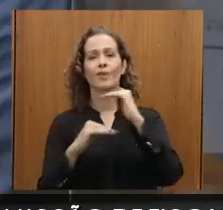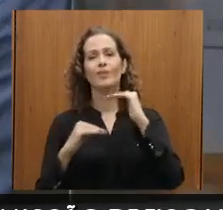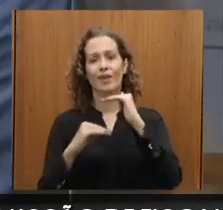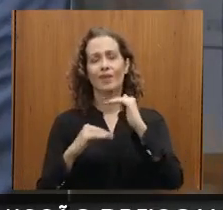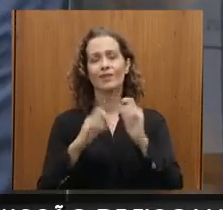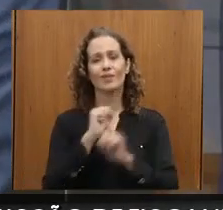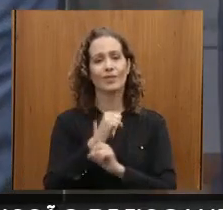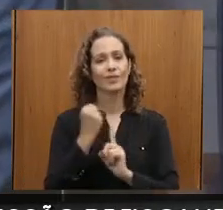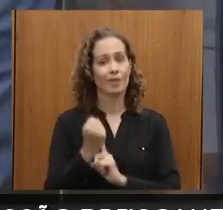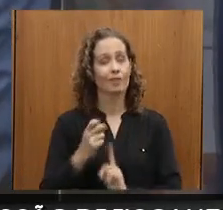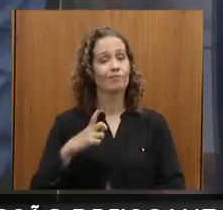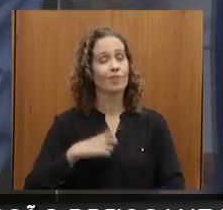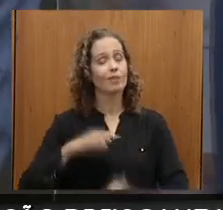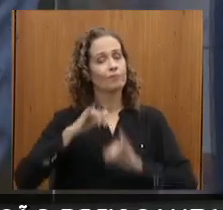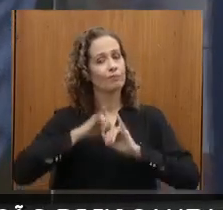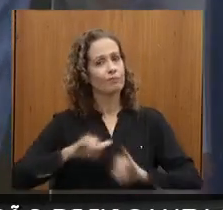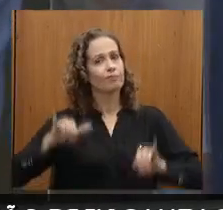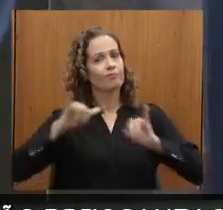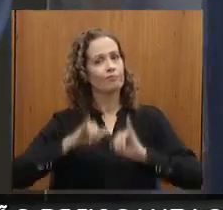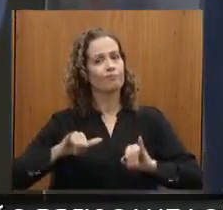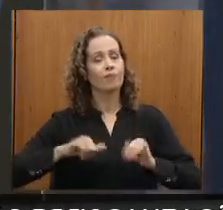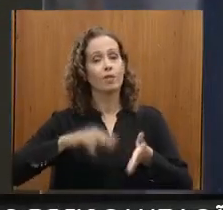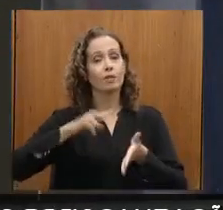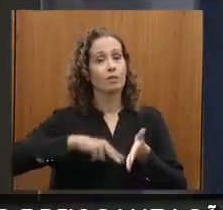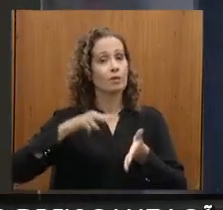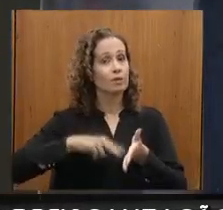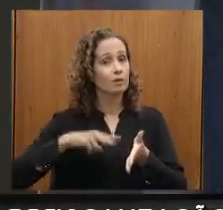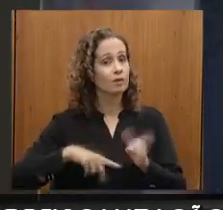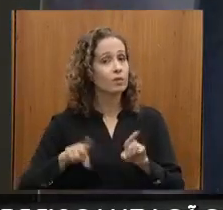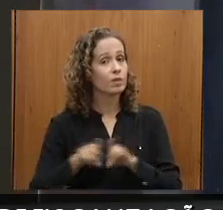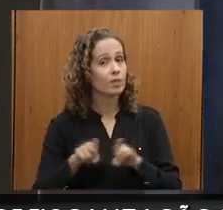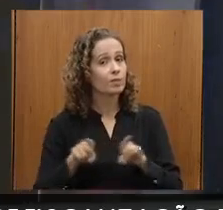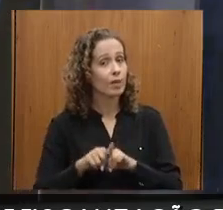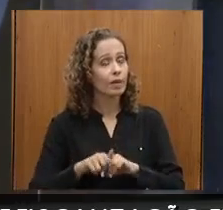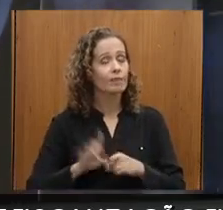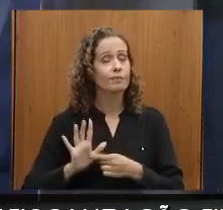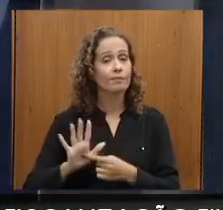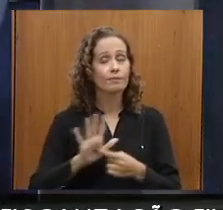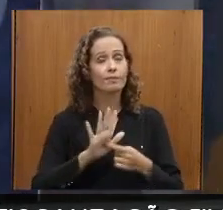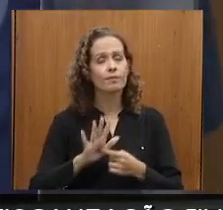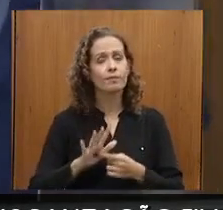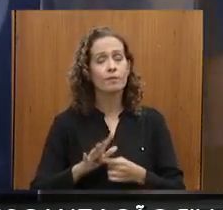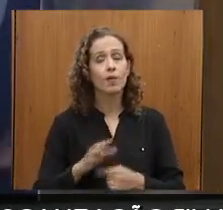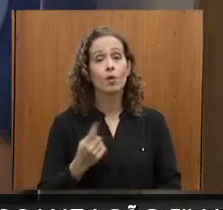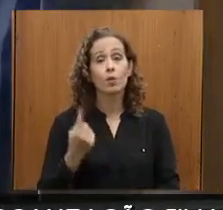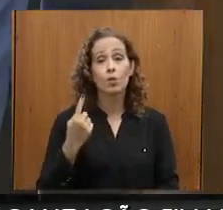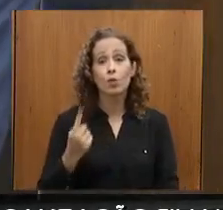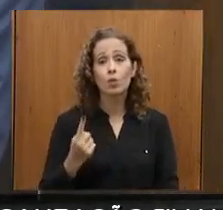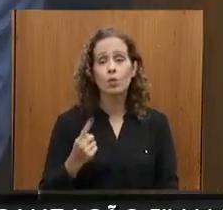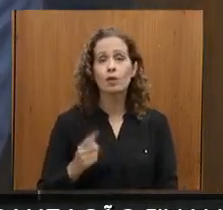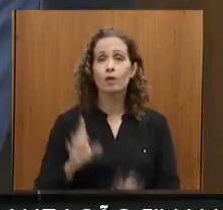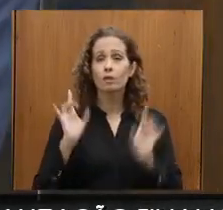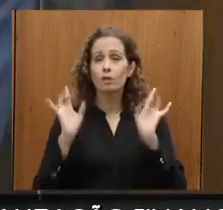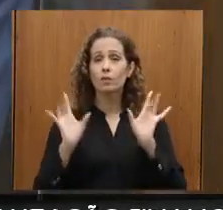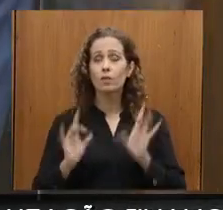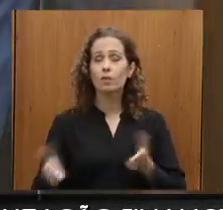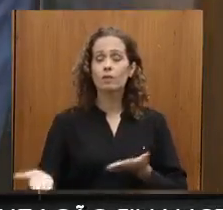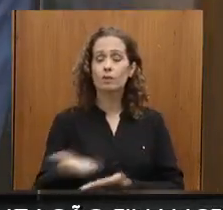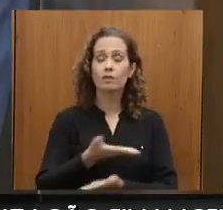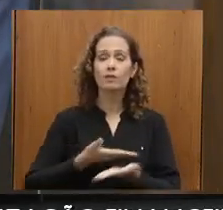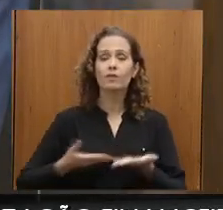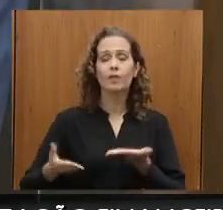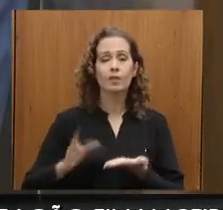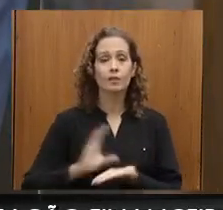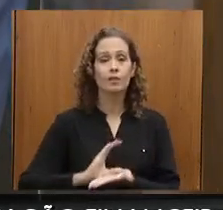publicações também, eu tenho lido, inclusive, as que têm saído. uma que eu acho fantástica sobre transferência de